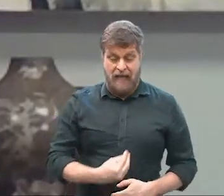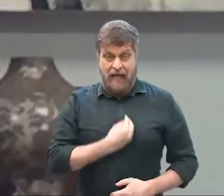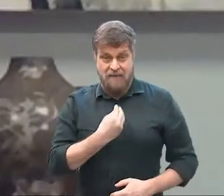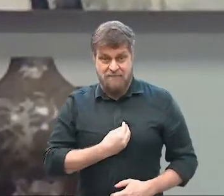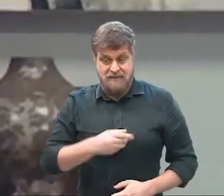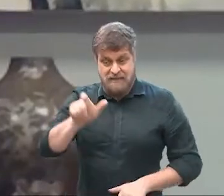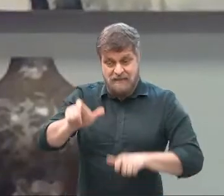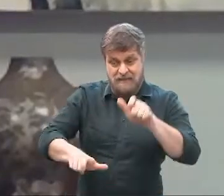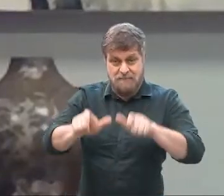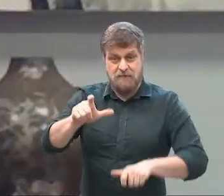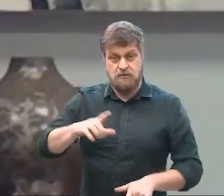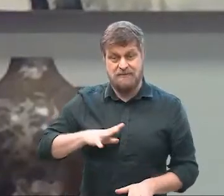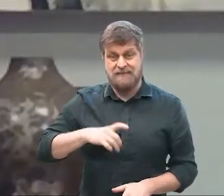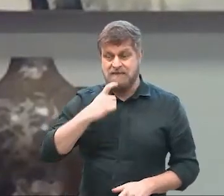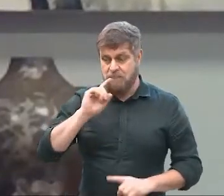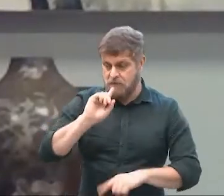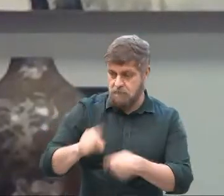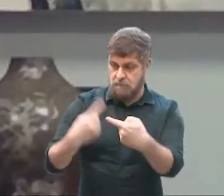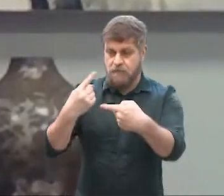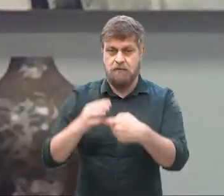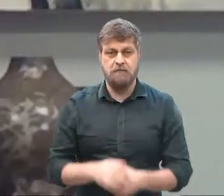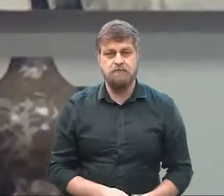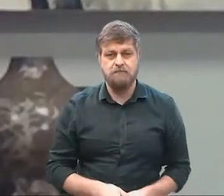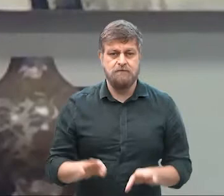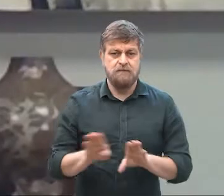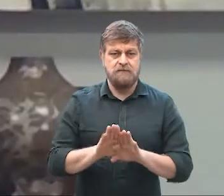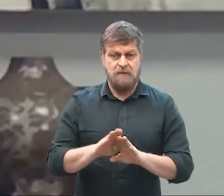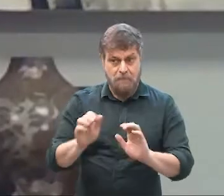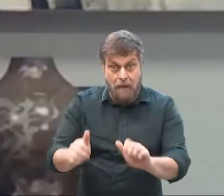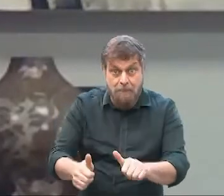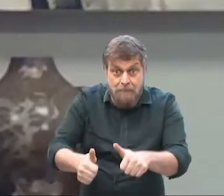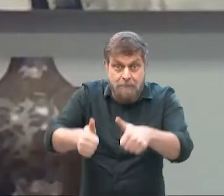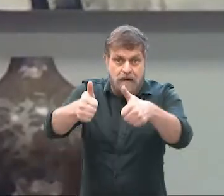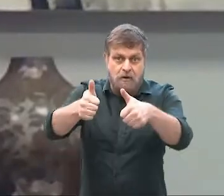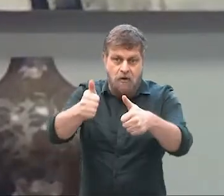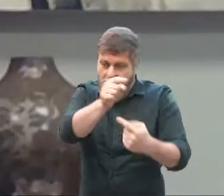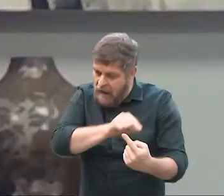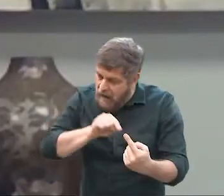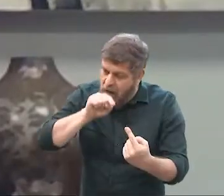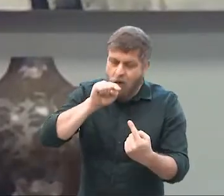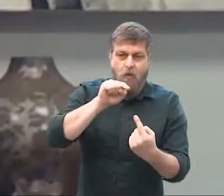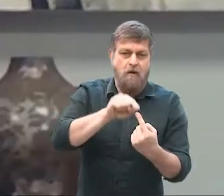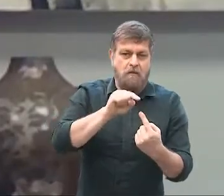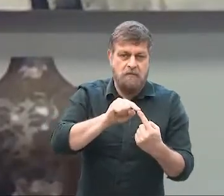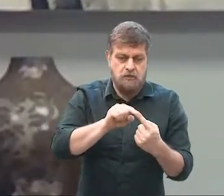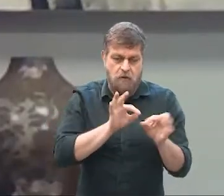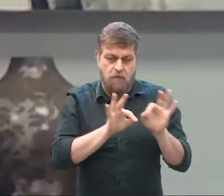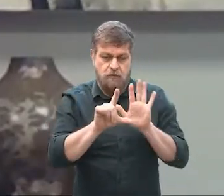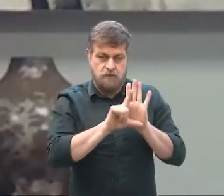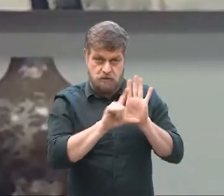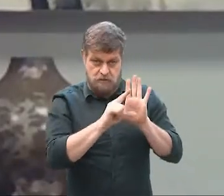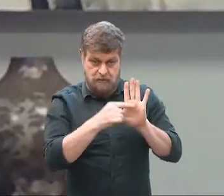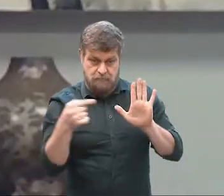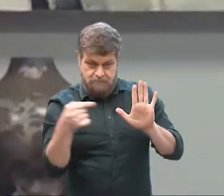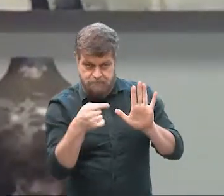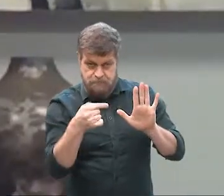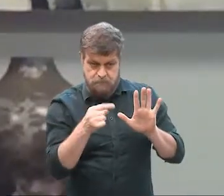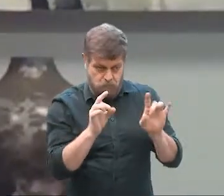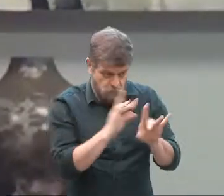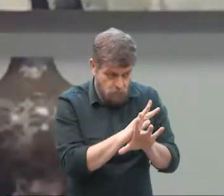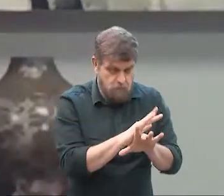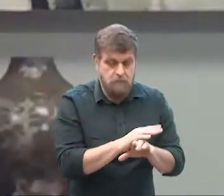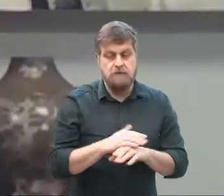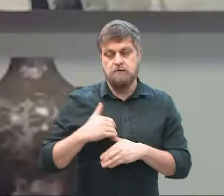do campineiro, em especial, se possível, mudar para melhor. Isso que é o objetivo de um projeto de lei. Mas tudo caminha de